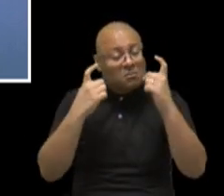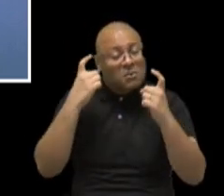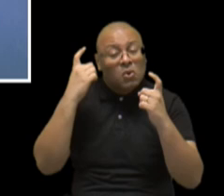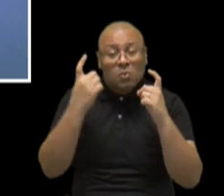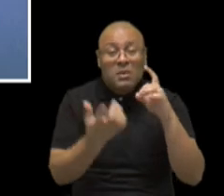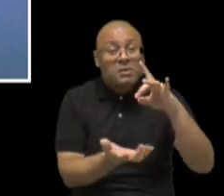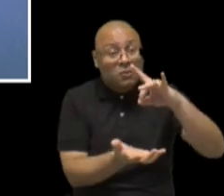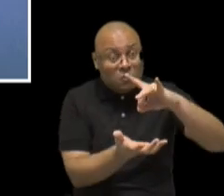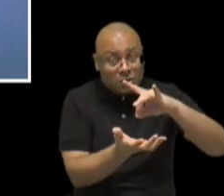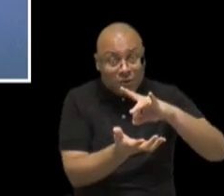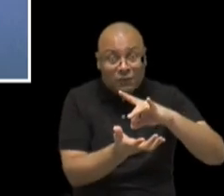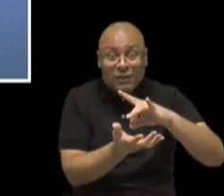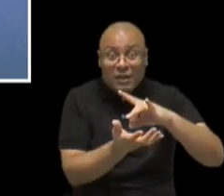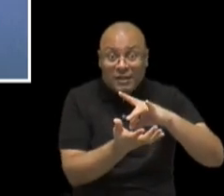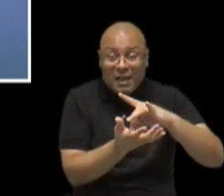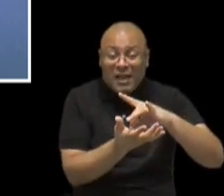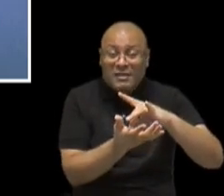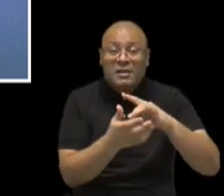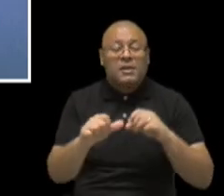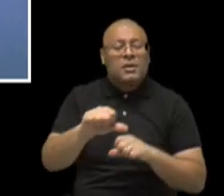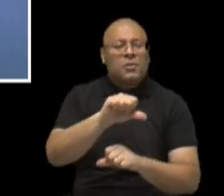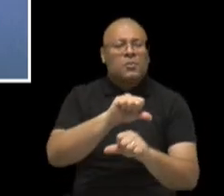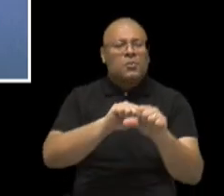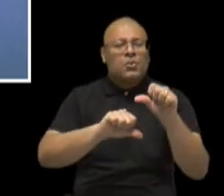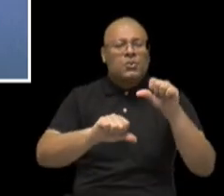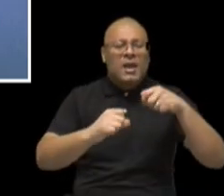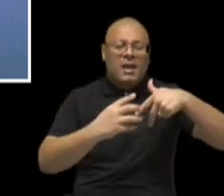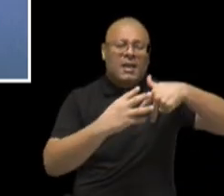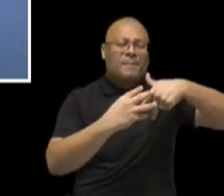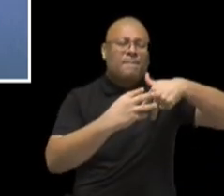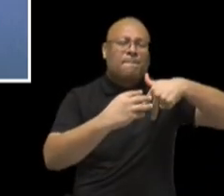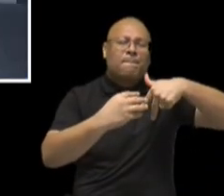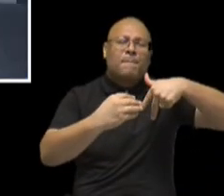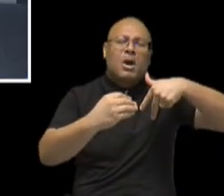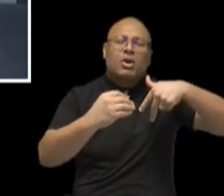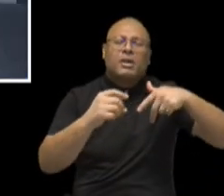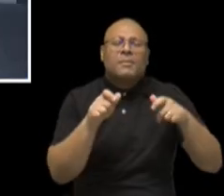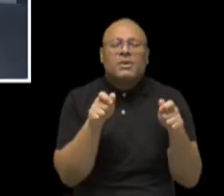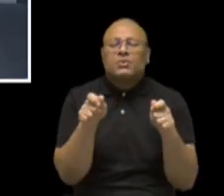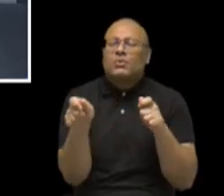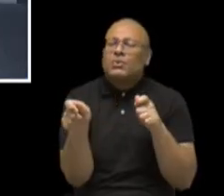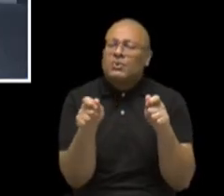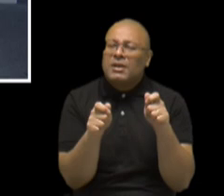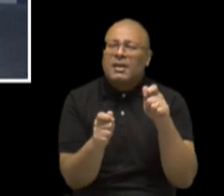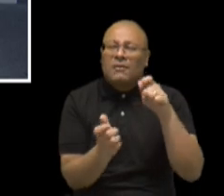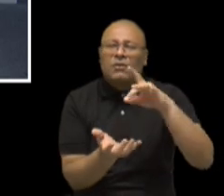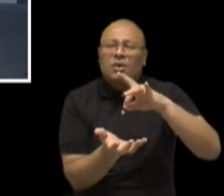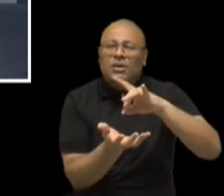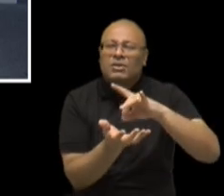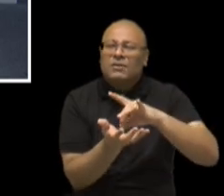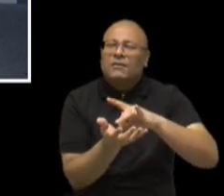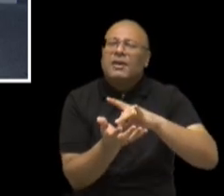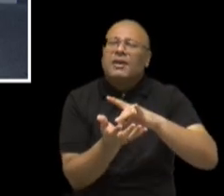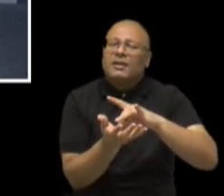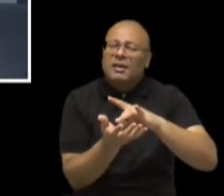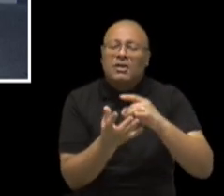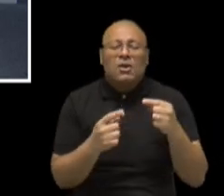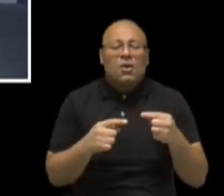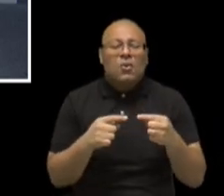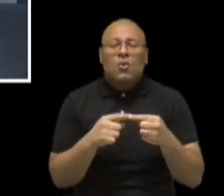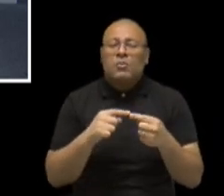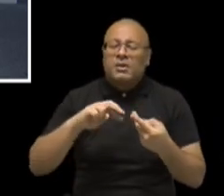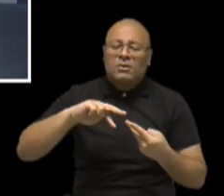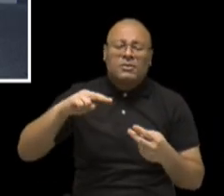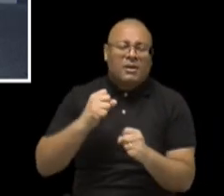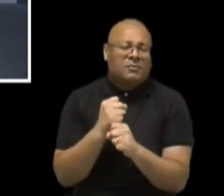essa refação, né? De refazer a moda de uma maneira mais sustentável. E é de totalmente, verdade, né? E de verdade, faz parte do DNA.